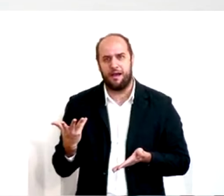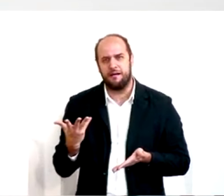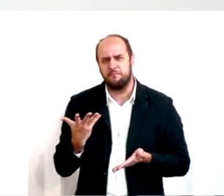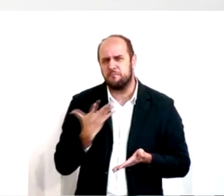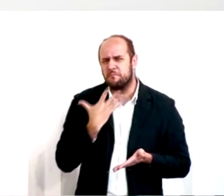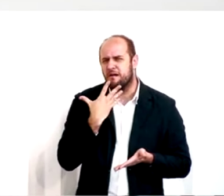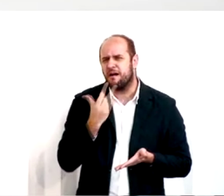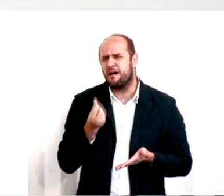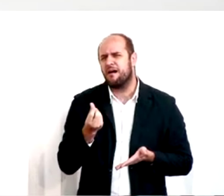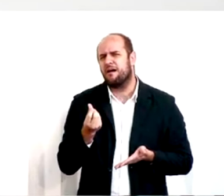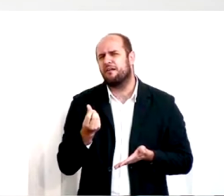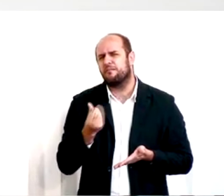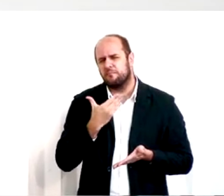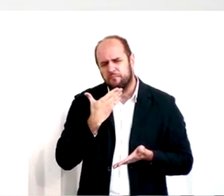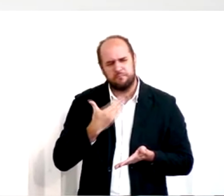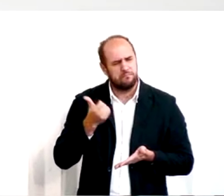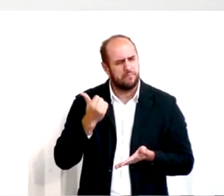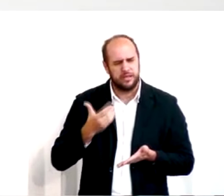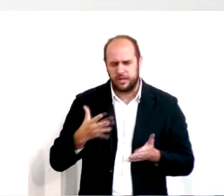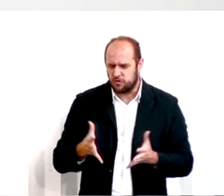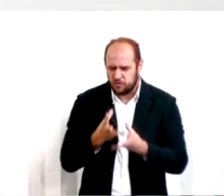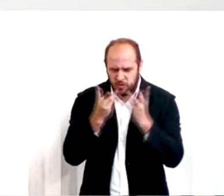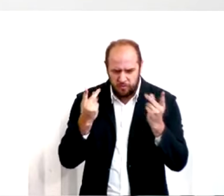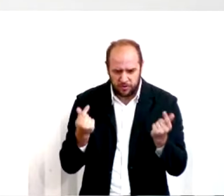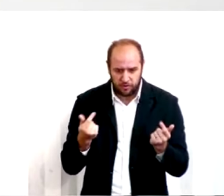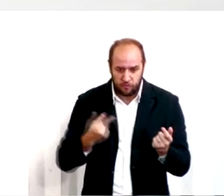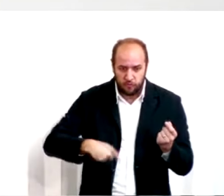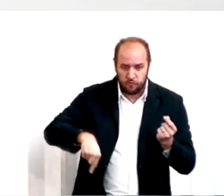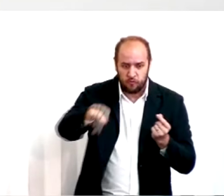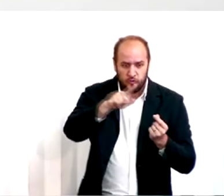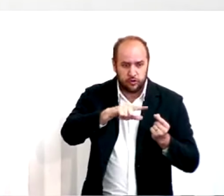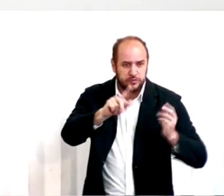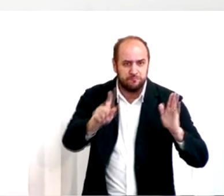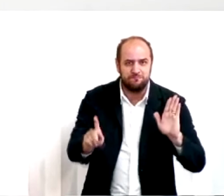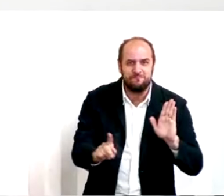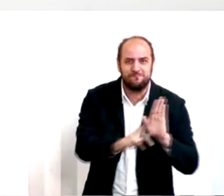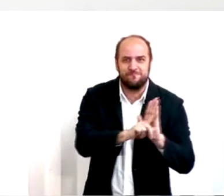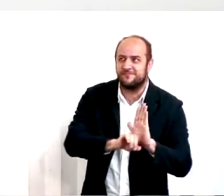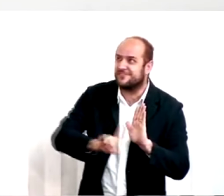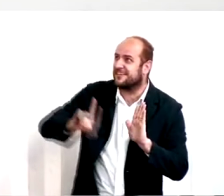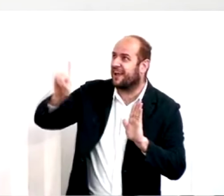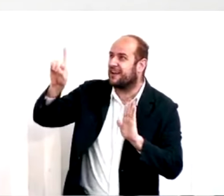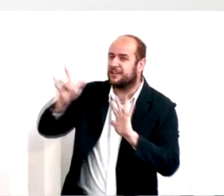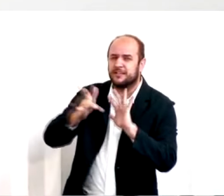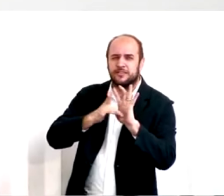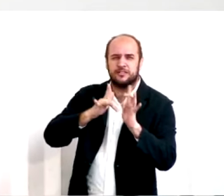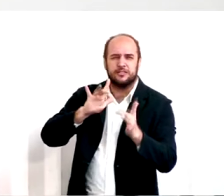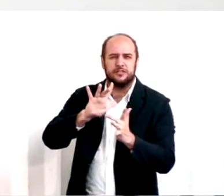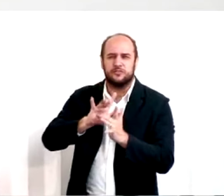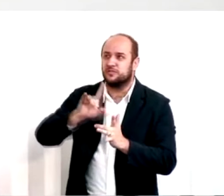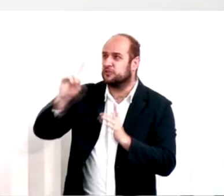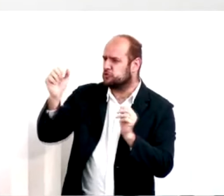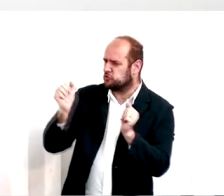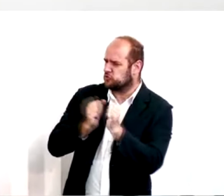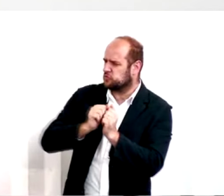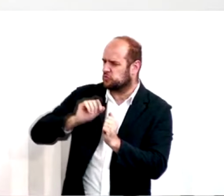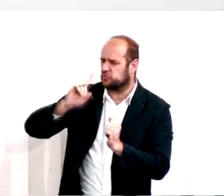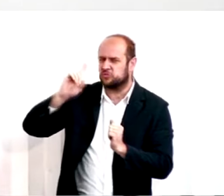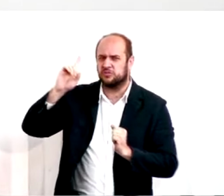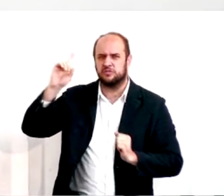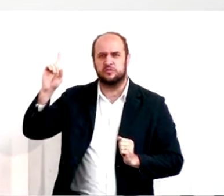vós sois dele em Cristo Jesus o qual se tornou da parte de Deus